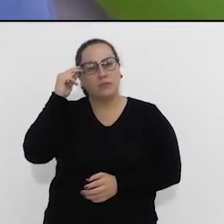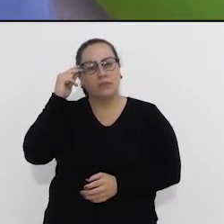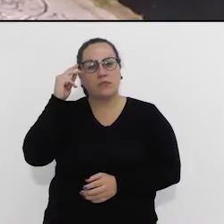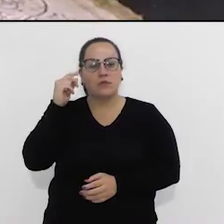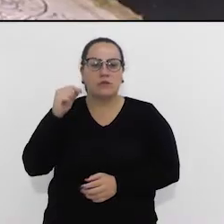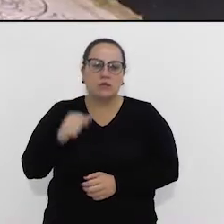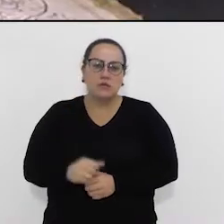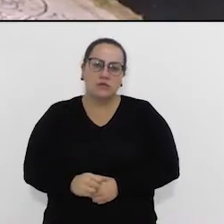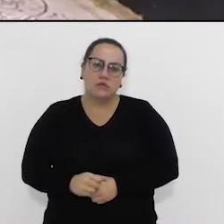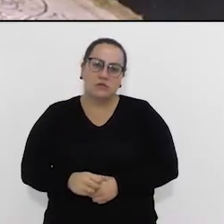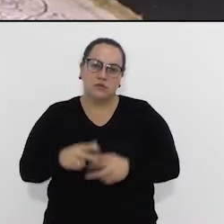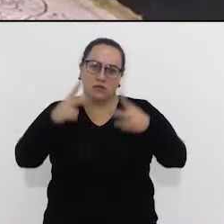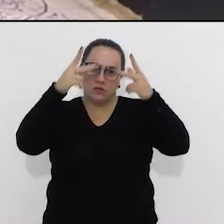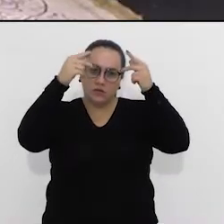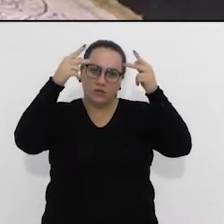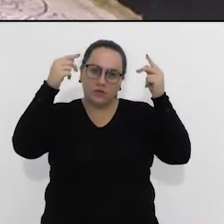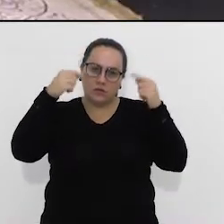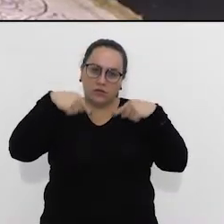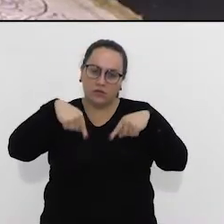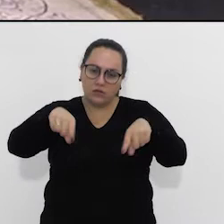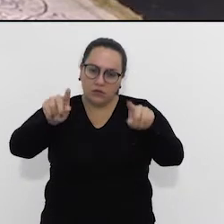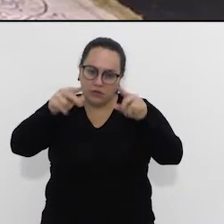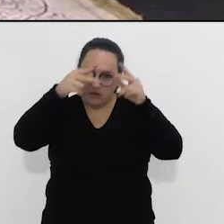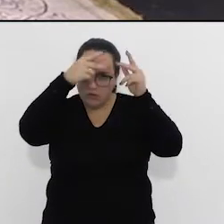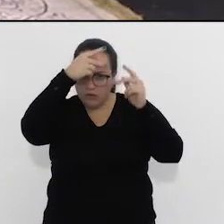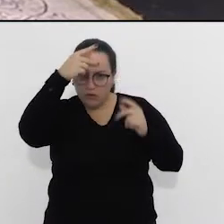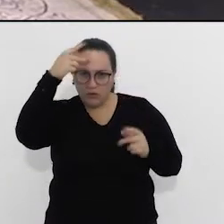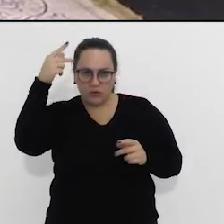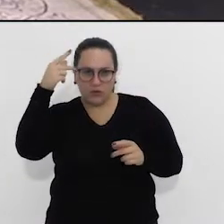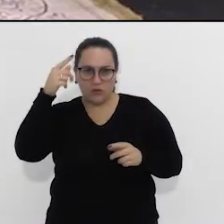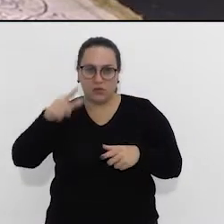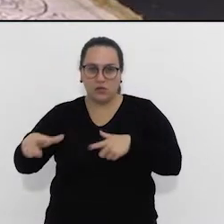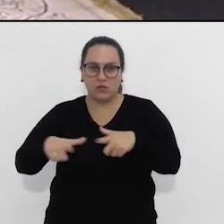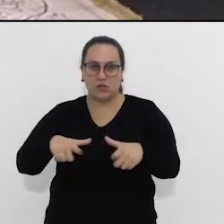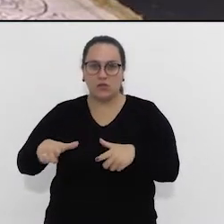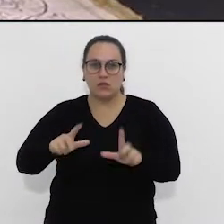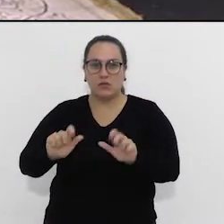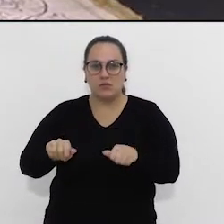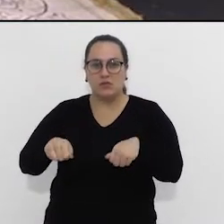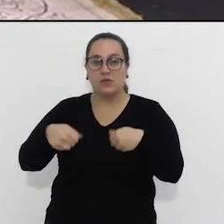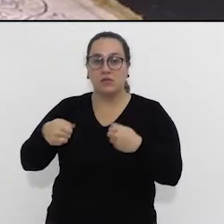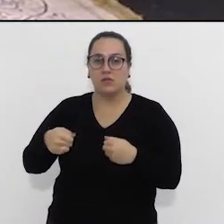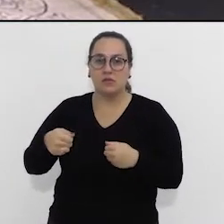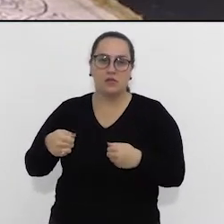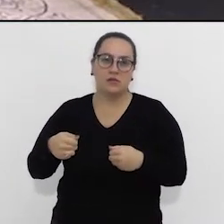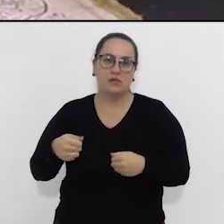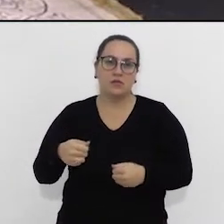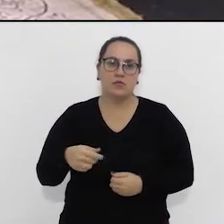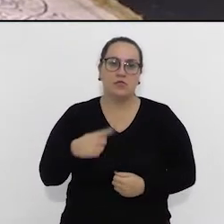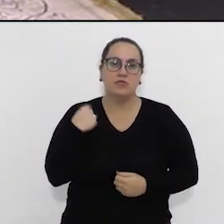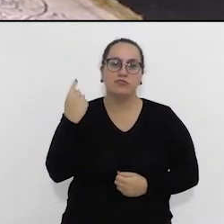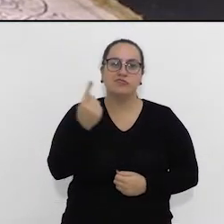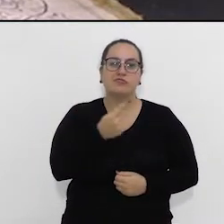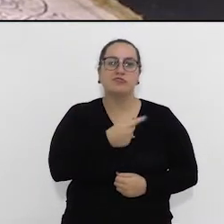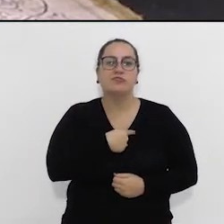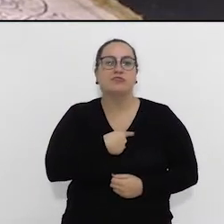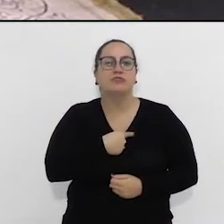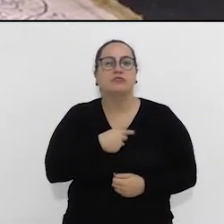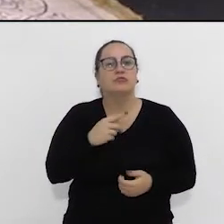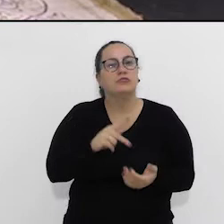então de repente o prefeito levando essas bom levando empresário dando incentivo para ele Talvez a gente consiga